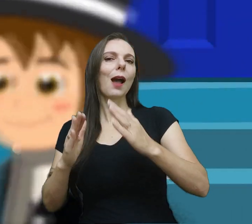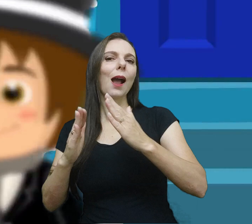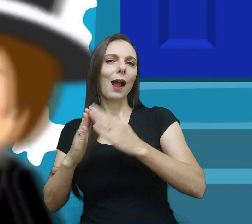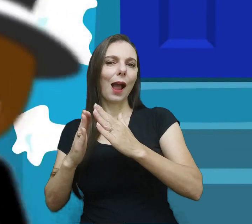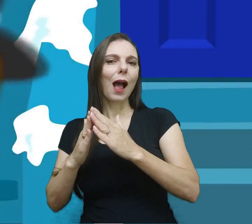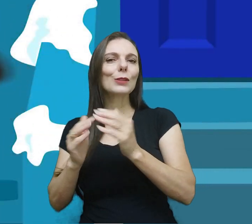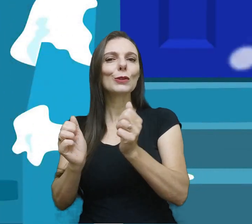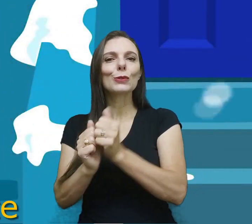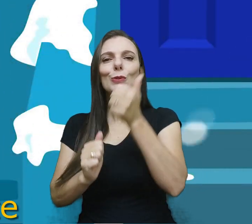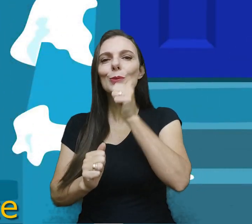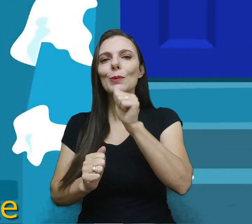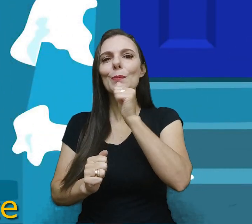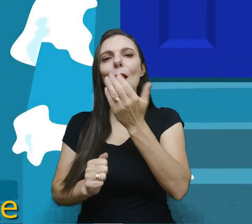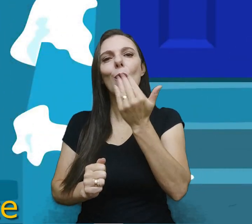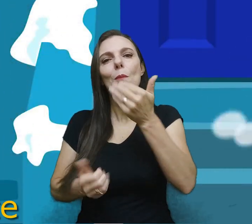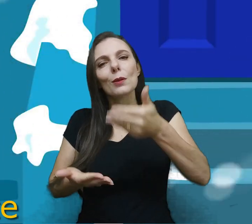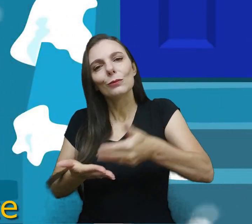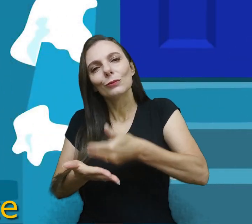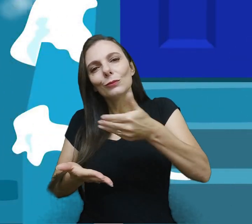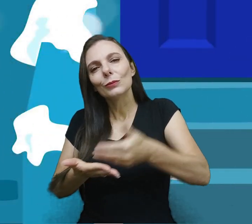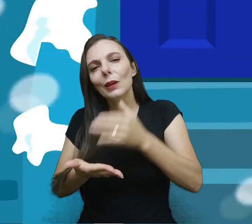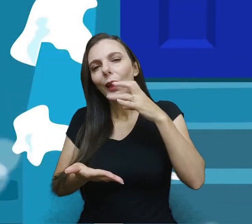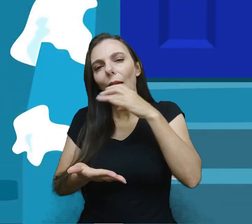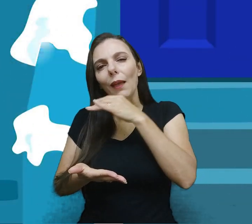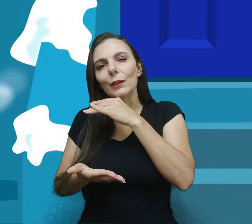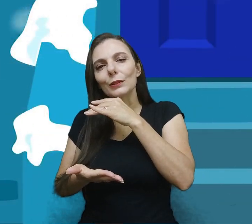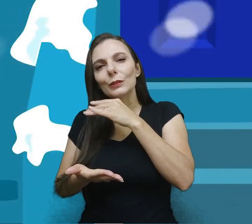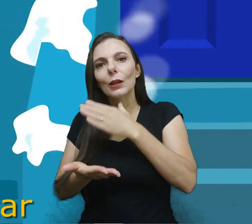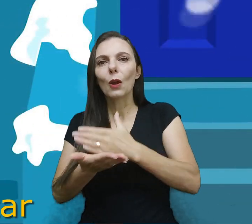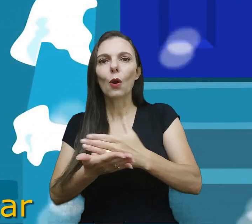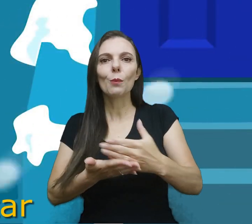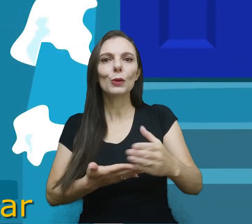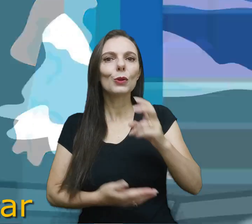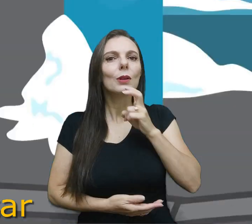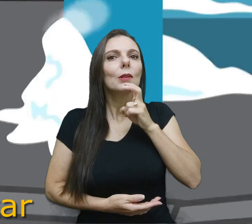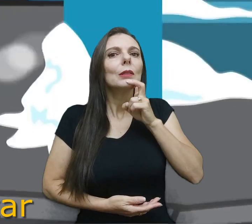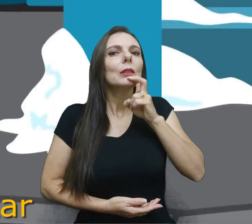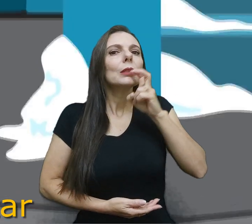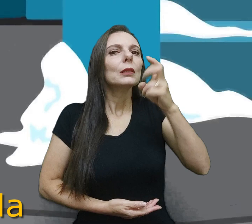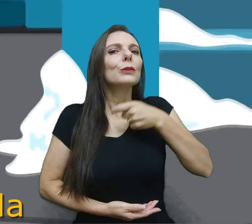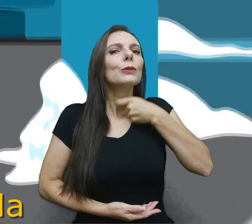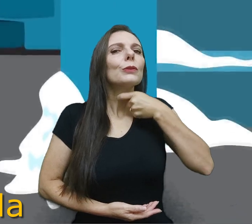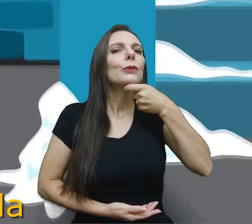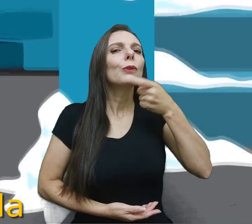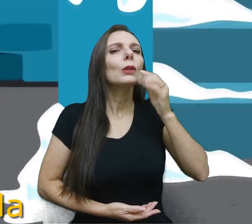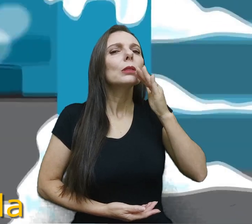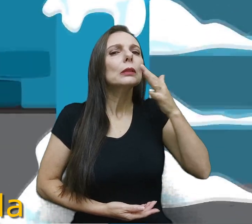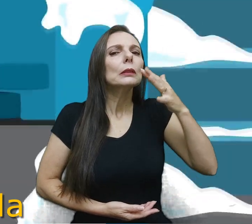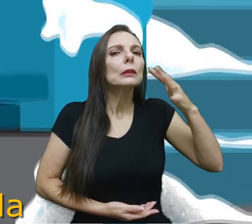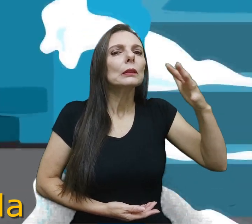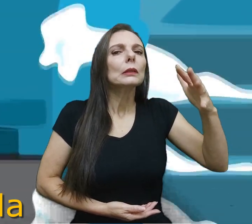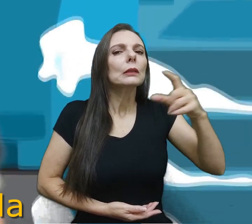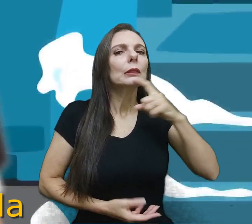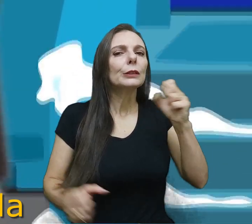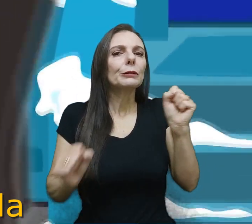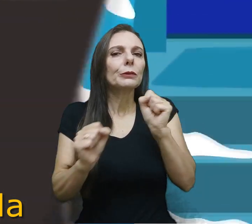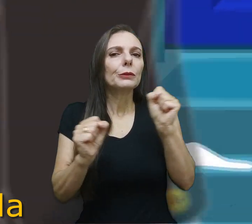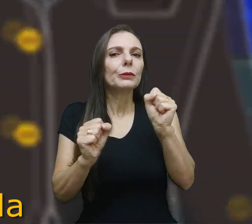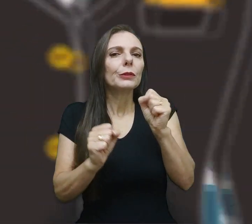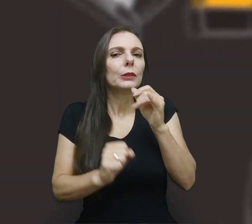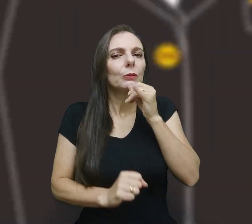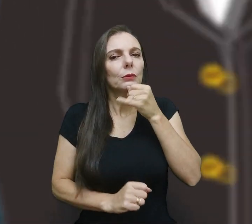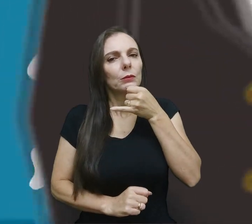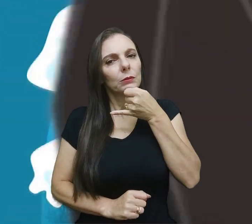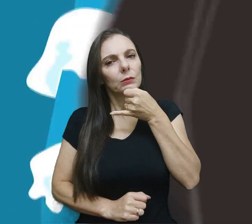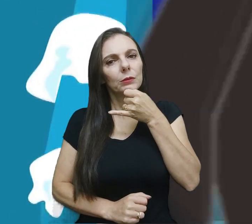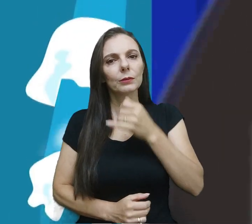casa e pelo menos comer uma tigela de sopa quente com sua mãe. Então ela começou a gritar com sua voz fina e trêmula,